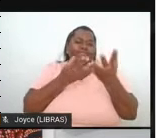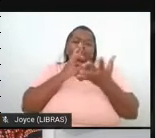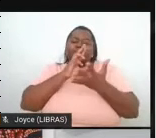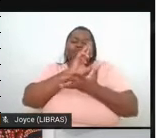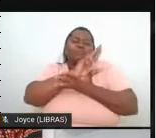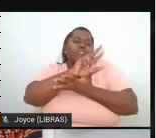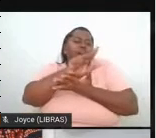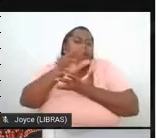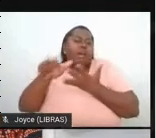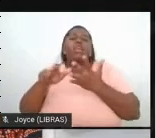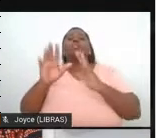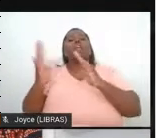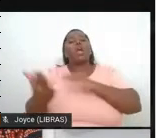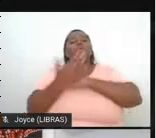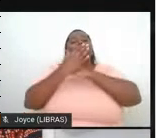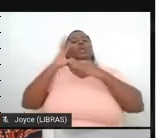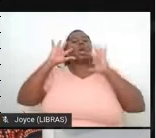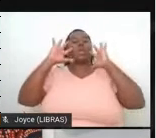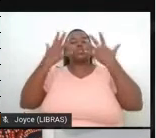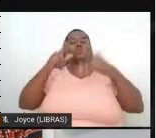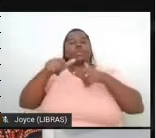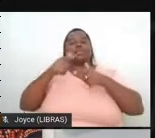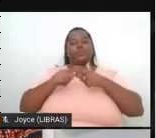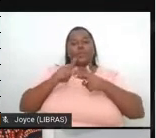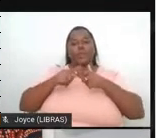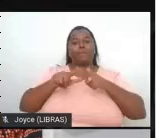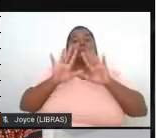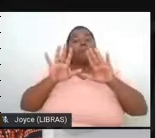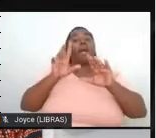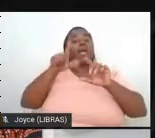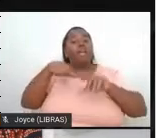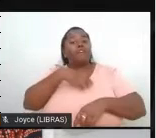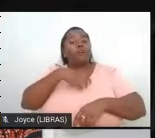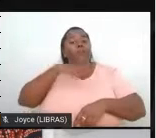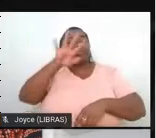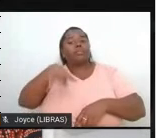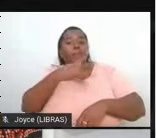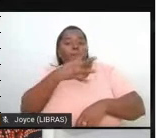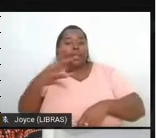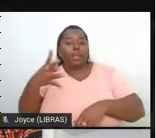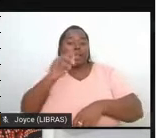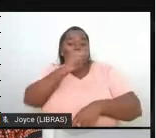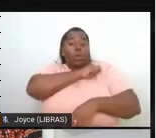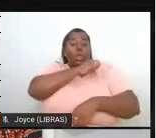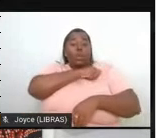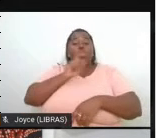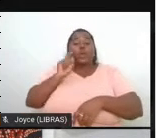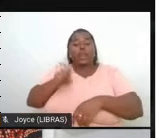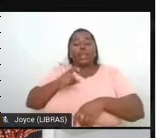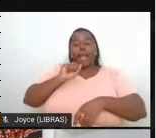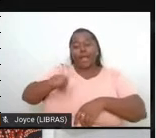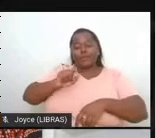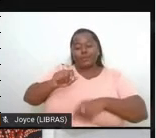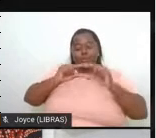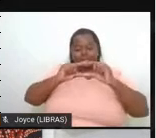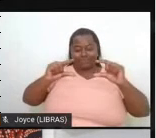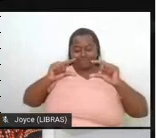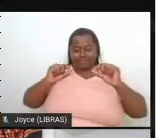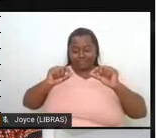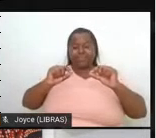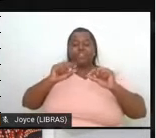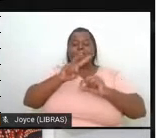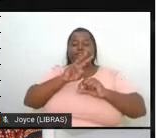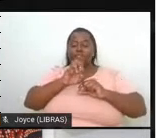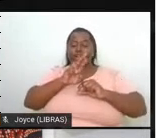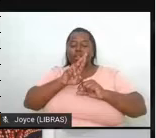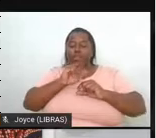intermediários da resolução daquele problema em formato de tabela. E quando ele clica novamente em verificar esse aluno, ele vai ver o